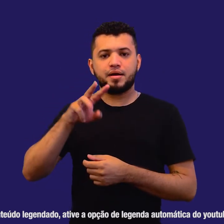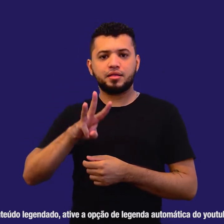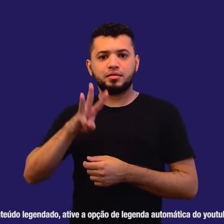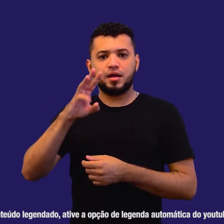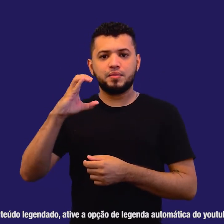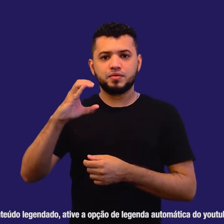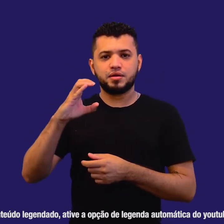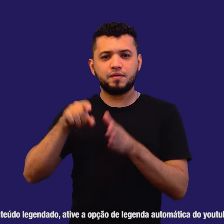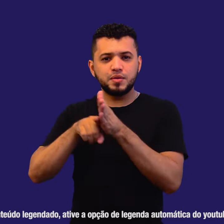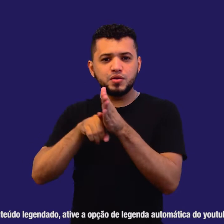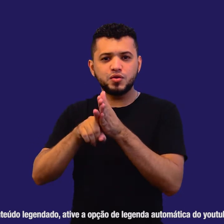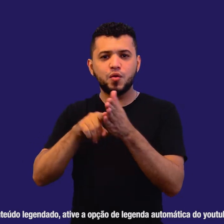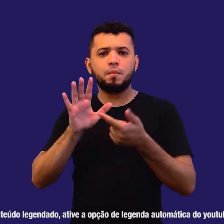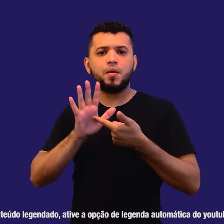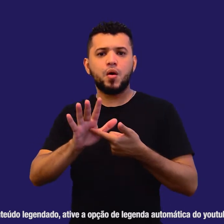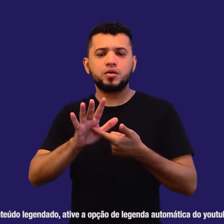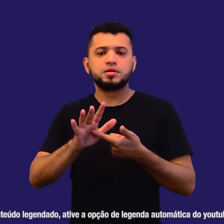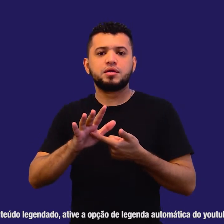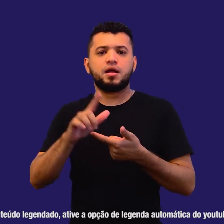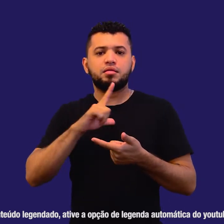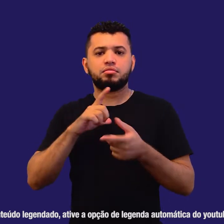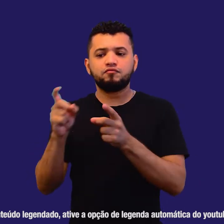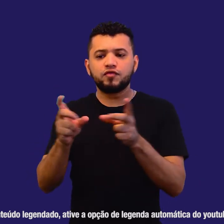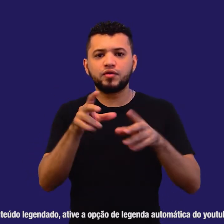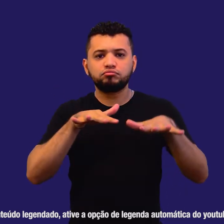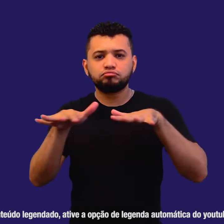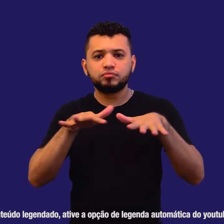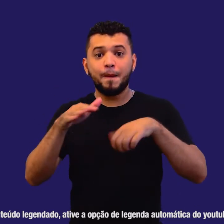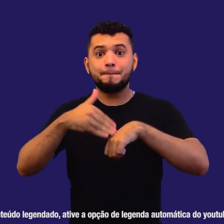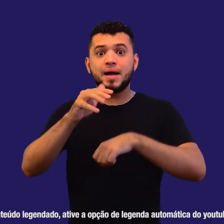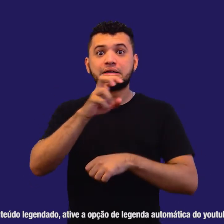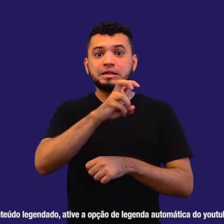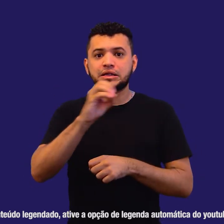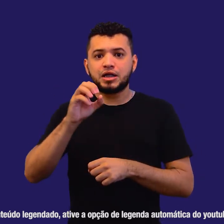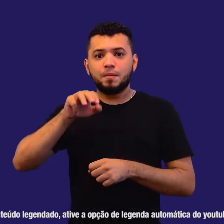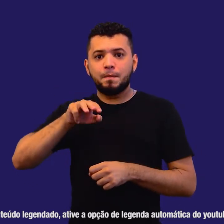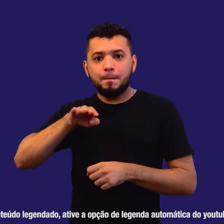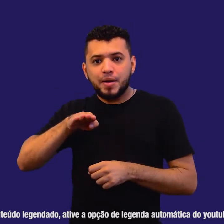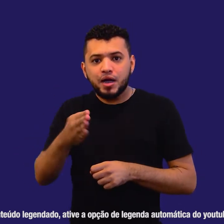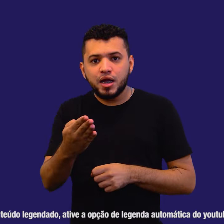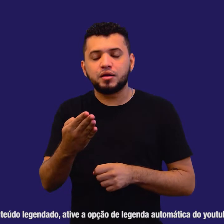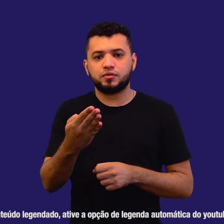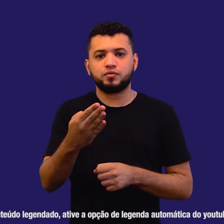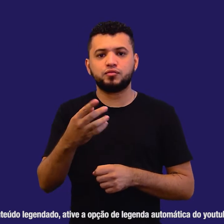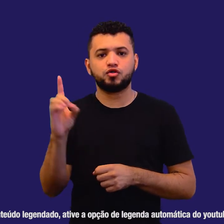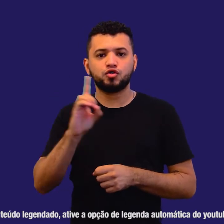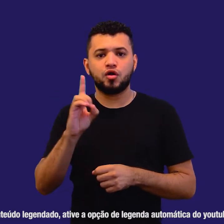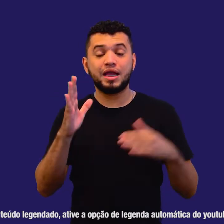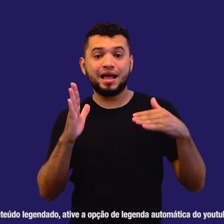essa prática ela movimenta anualmente, mais de 500 bilhões de dólares em todo o mundo e a tendência